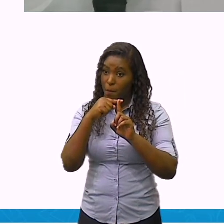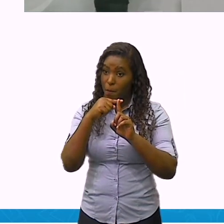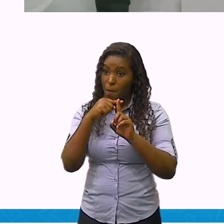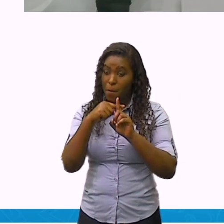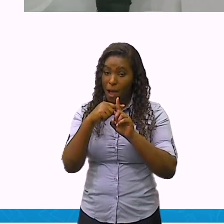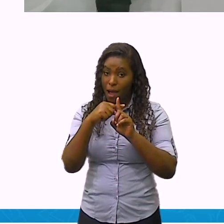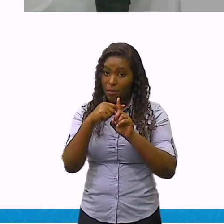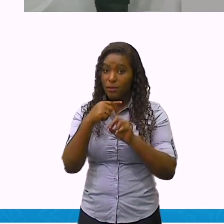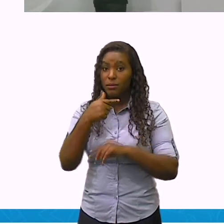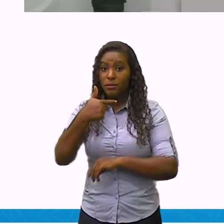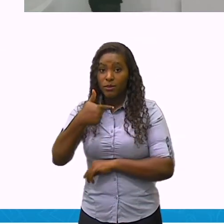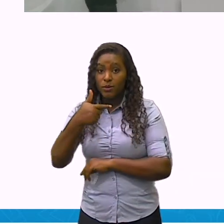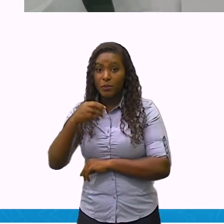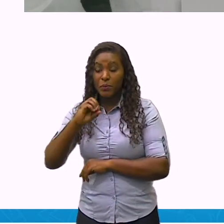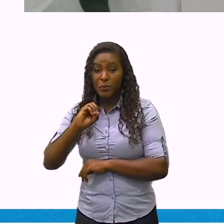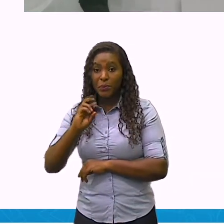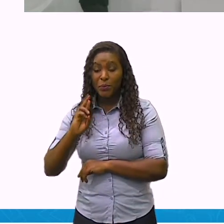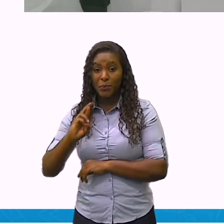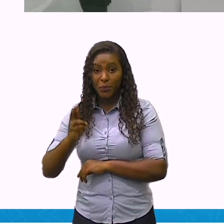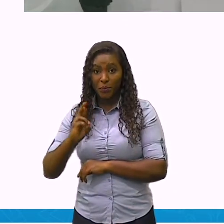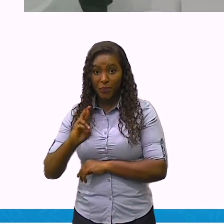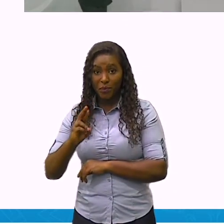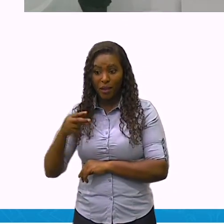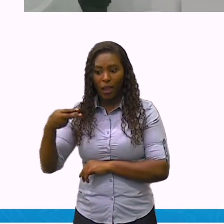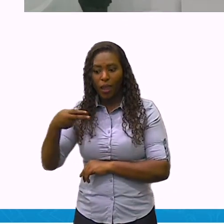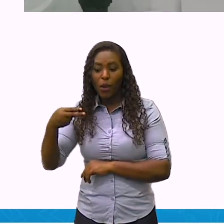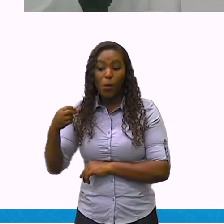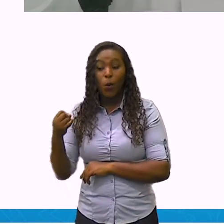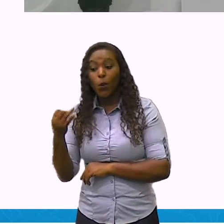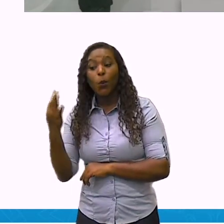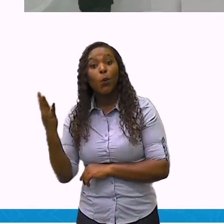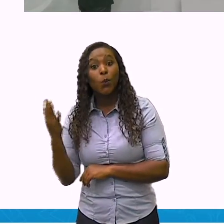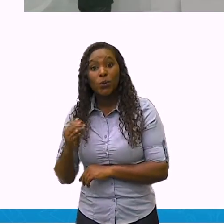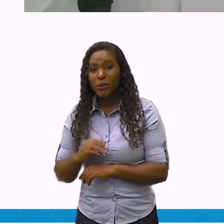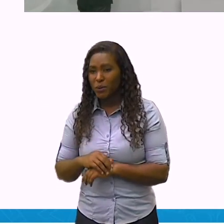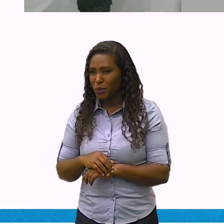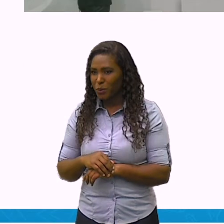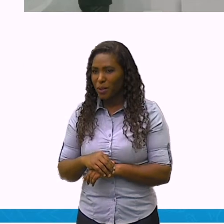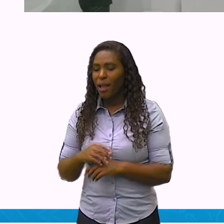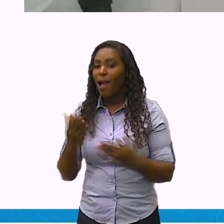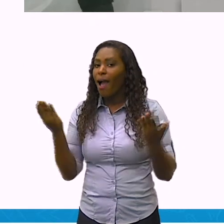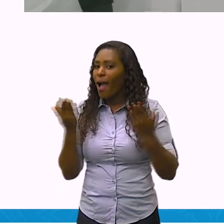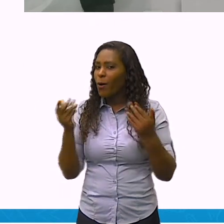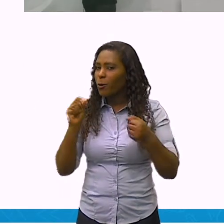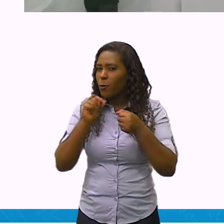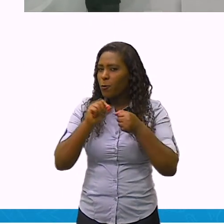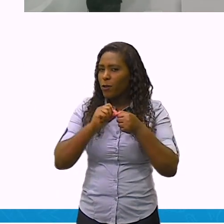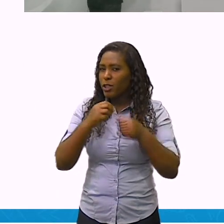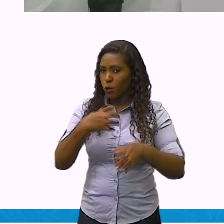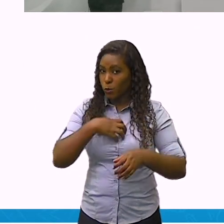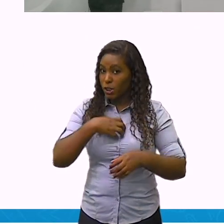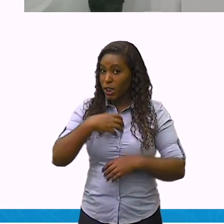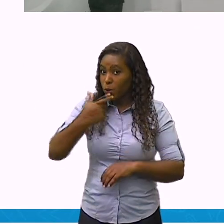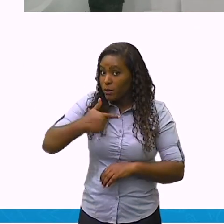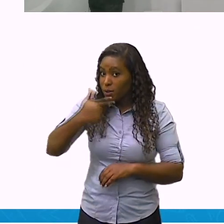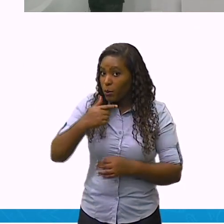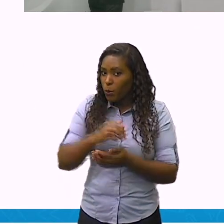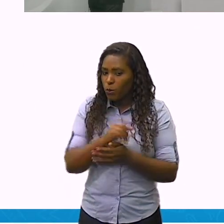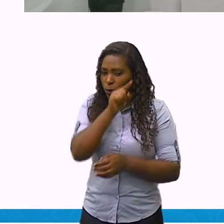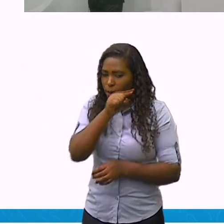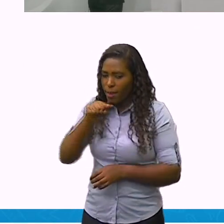R$ 20 mais R$ 20. Nós vamos fazer utilizando aquele de ligar agora, ó. Então,